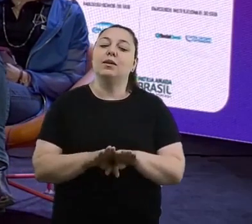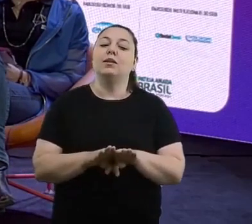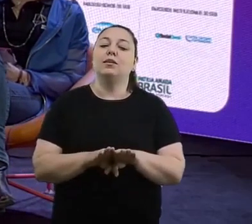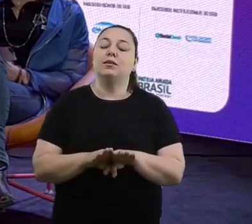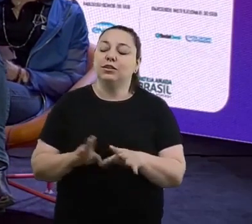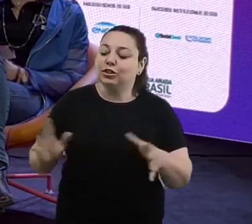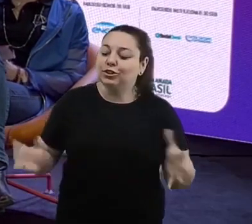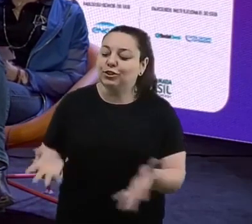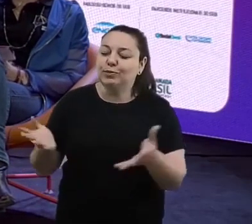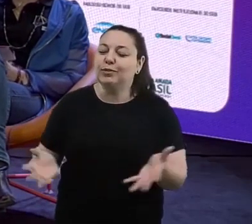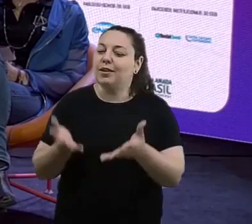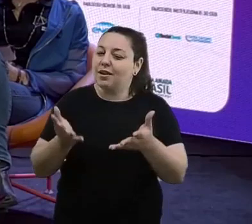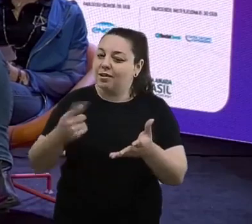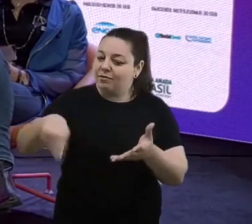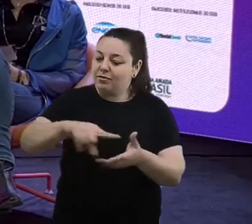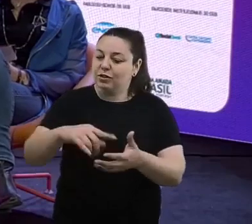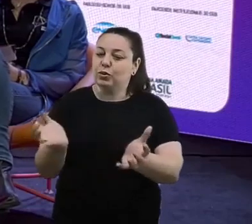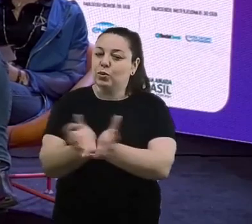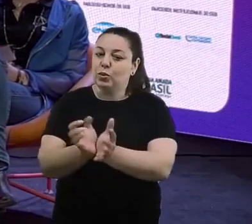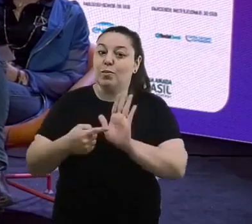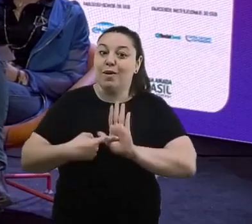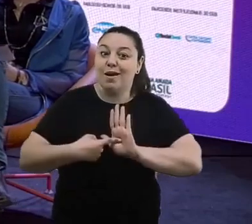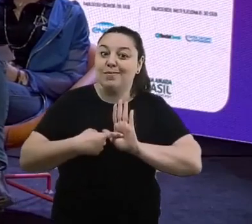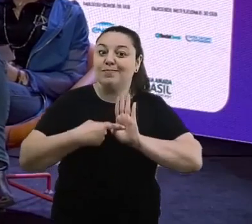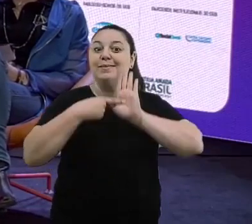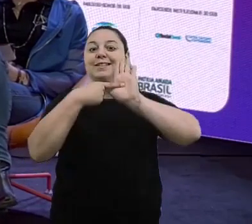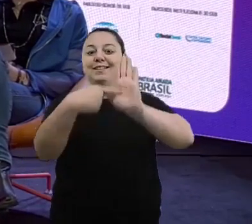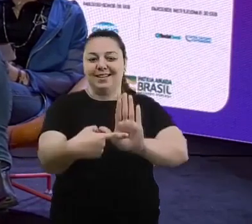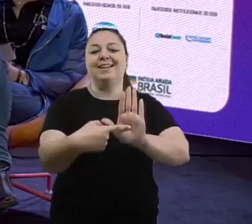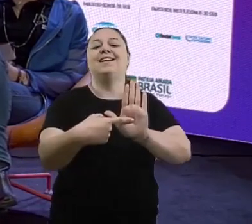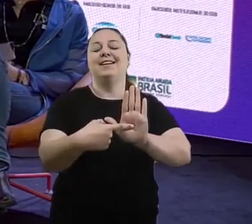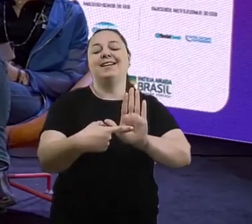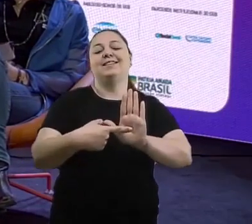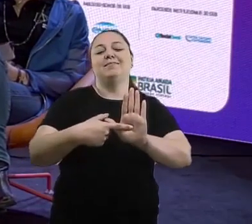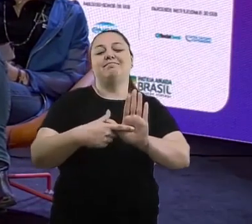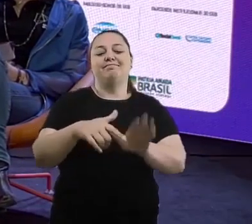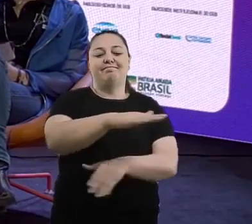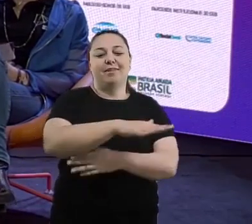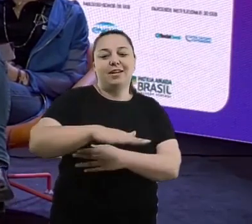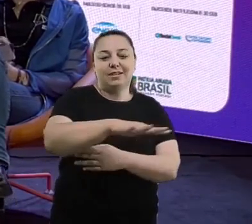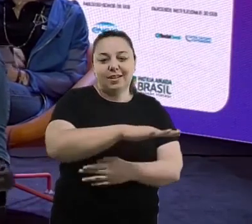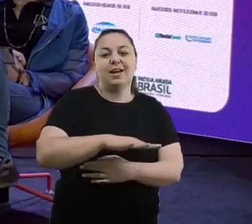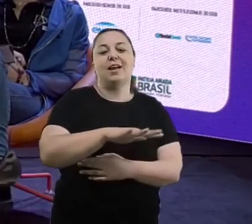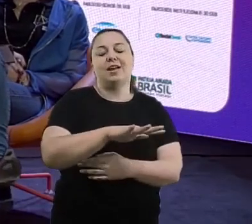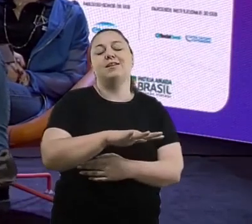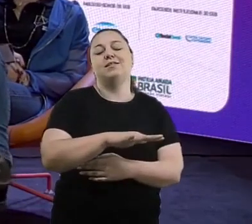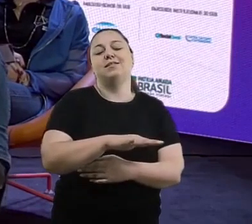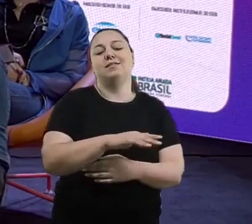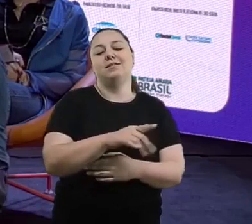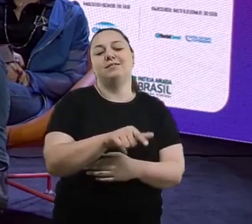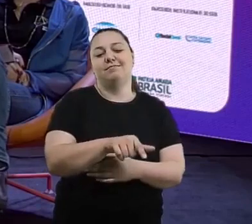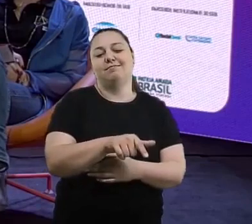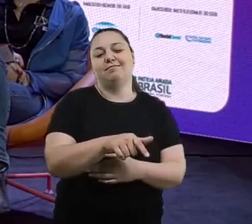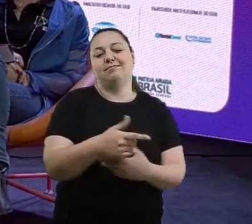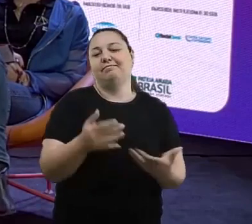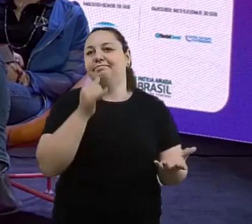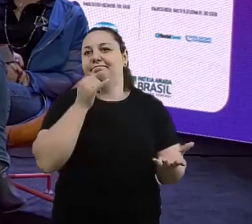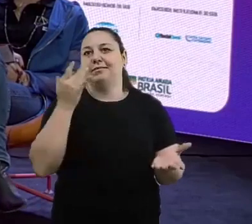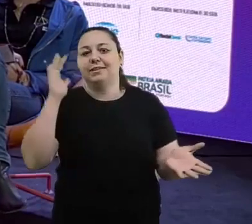estatística, onde foram previstos para o período de 30, 60 e 90 dias, para onde iam caminhar esses